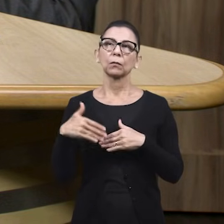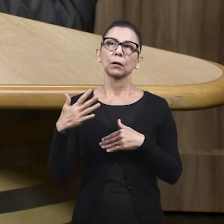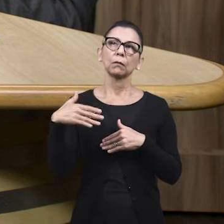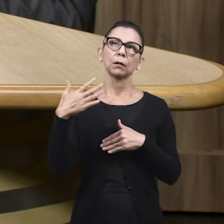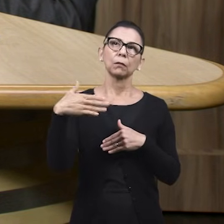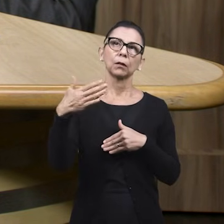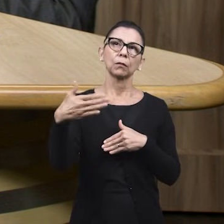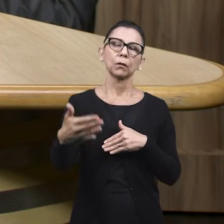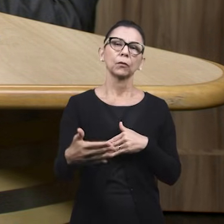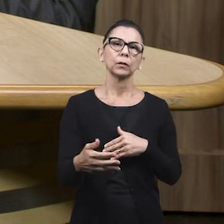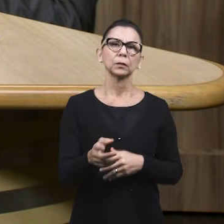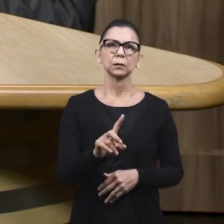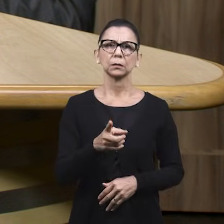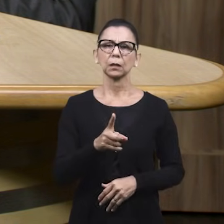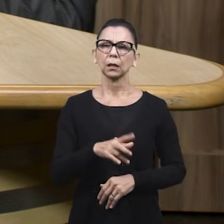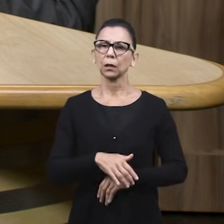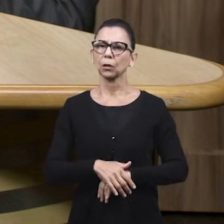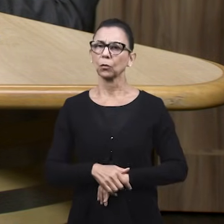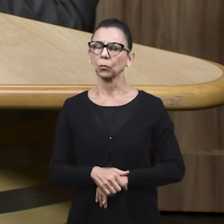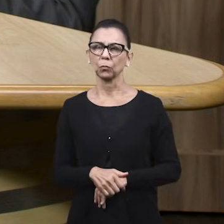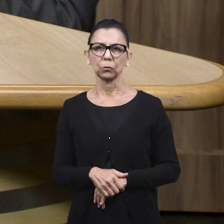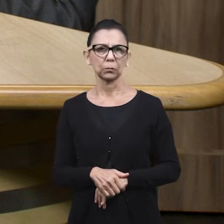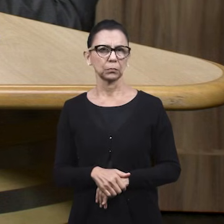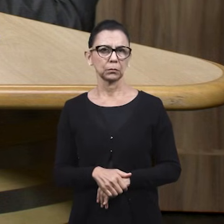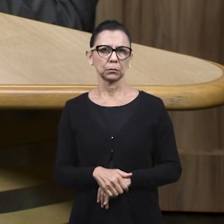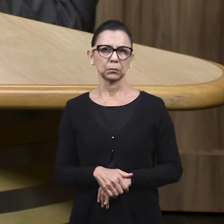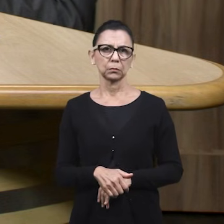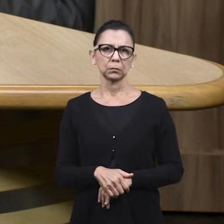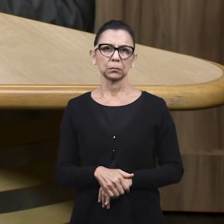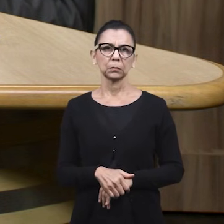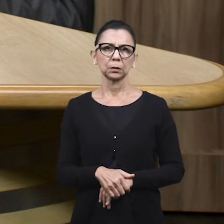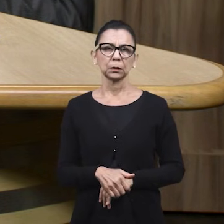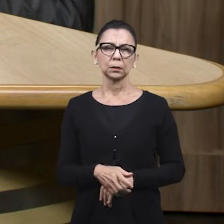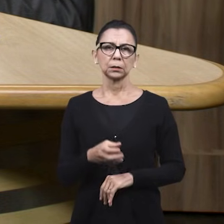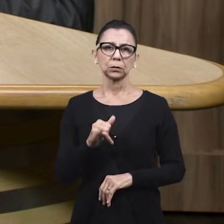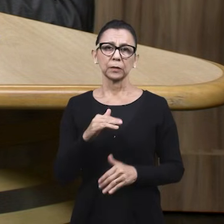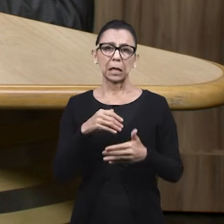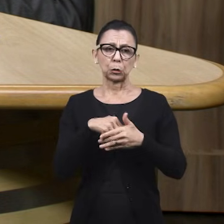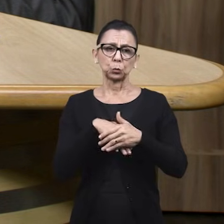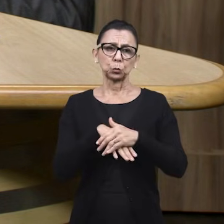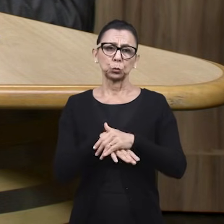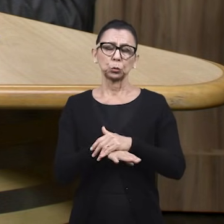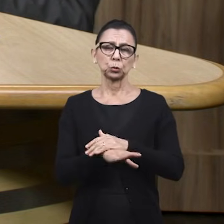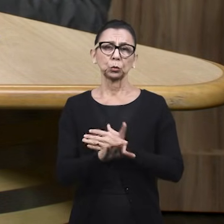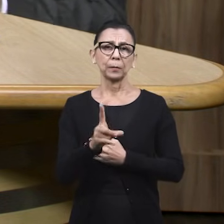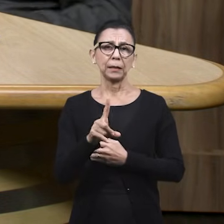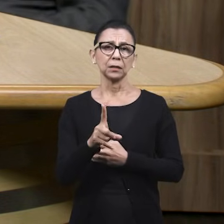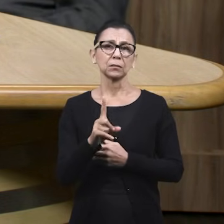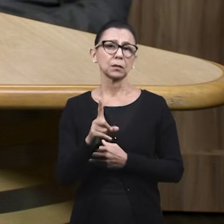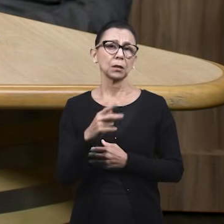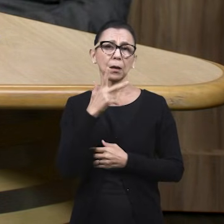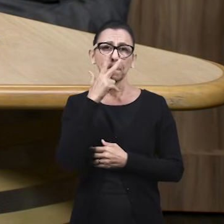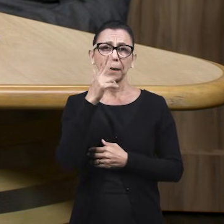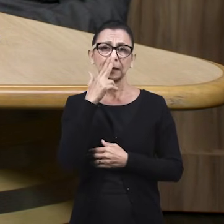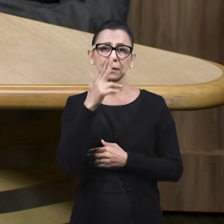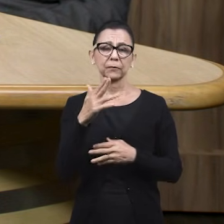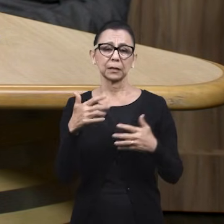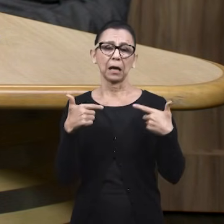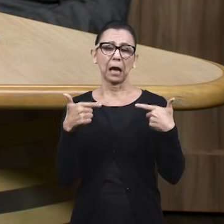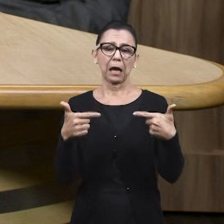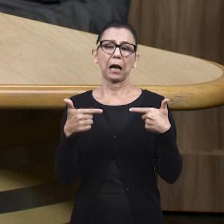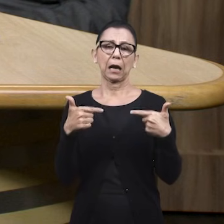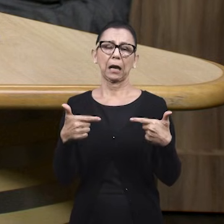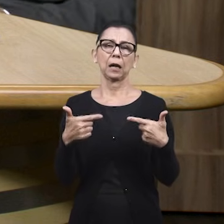rotina. Daqui um pouquinho, você está como alguém lançando sorte. Antônio Carlos, digamos que